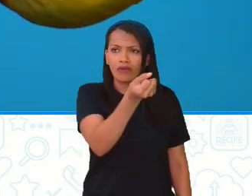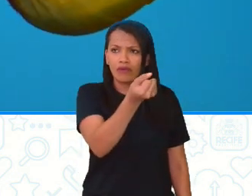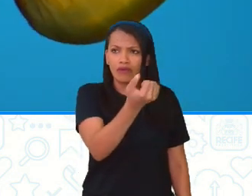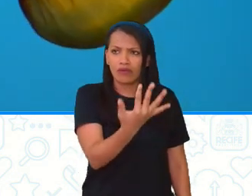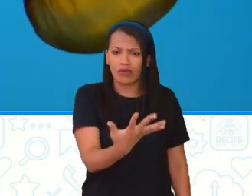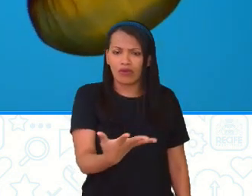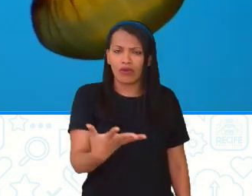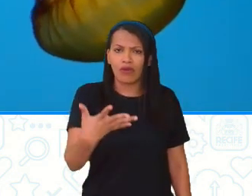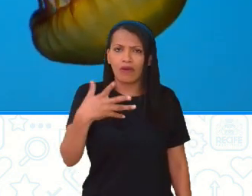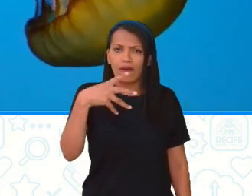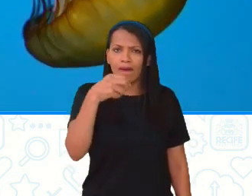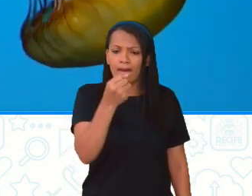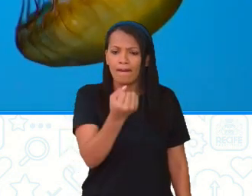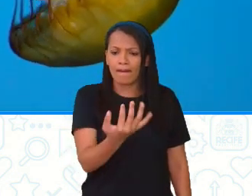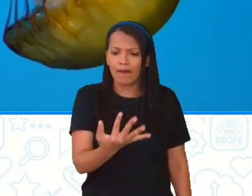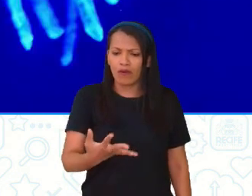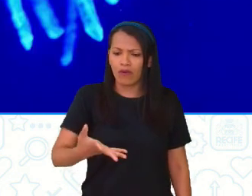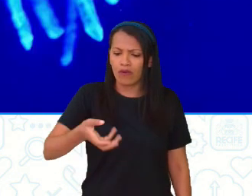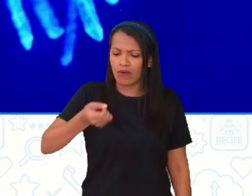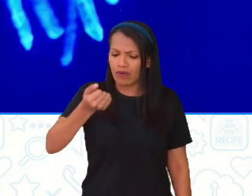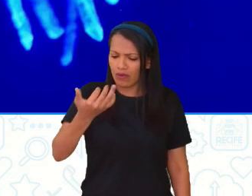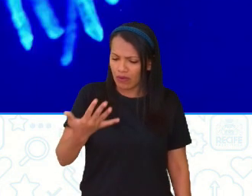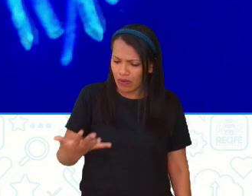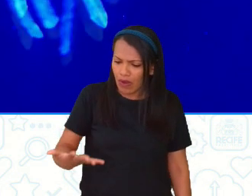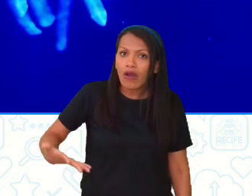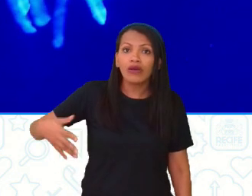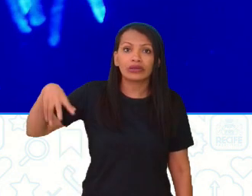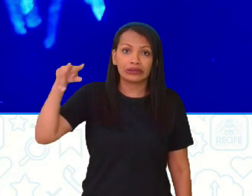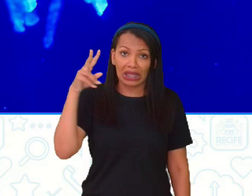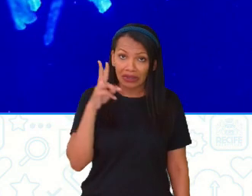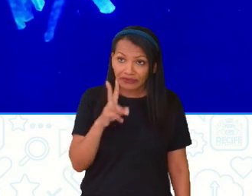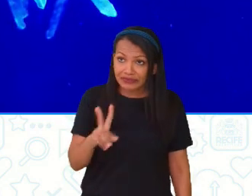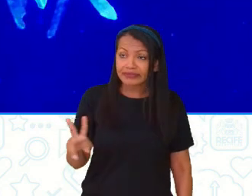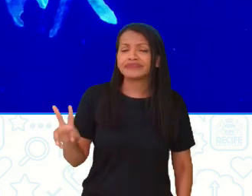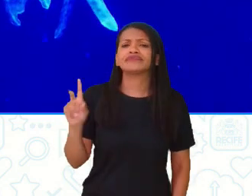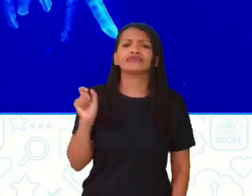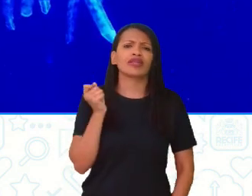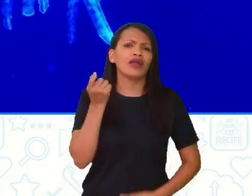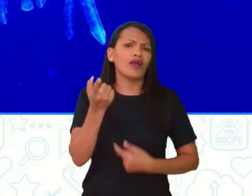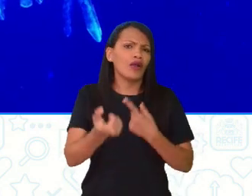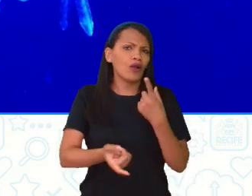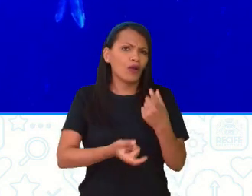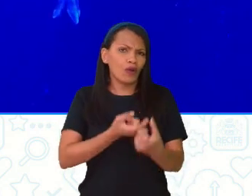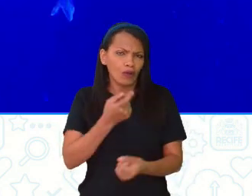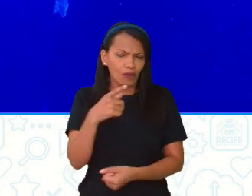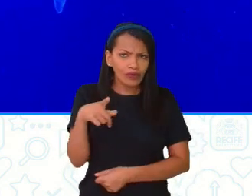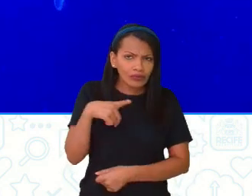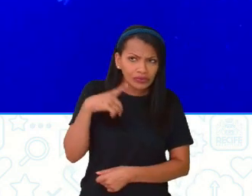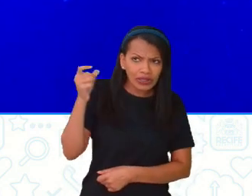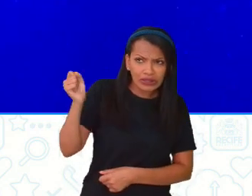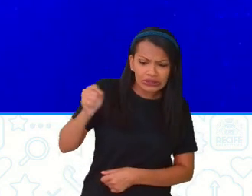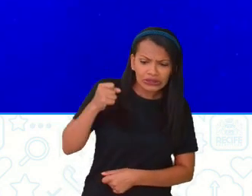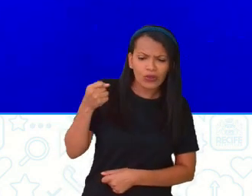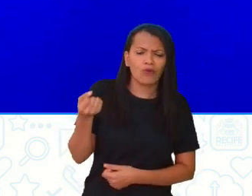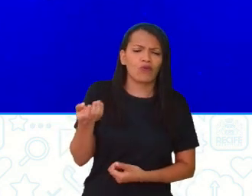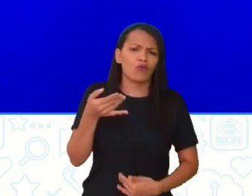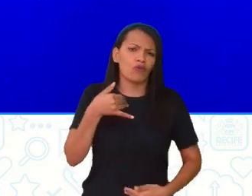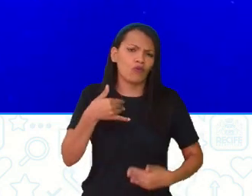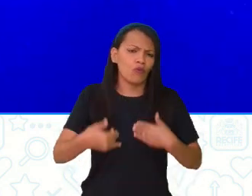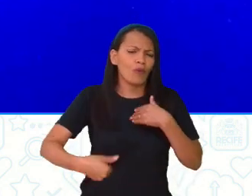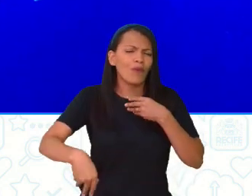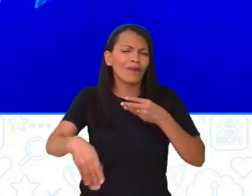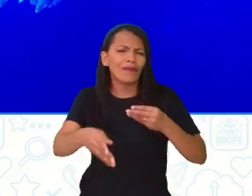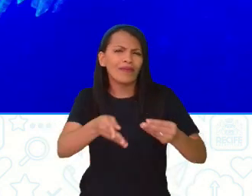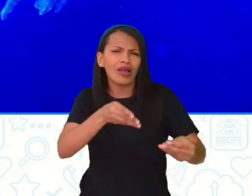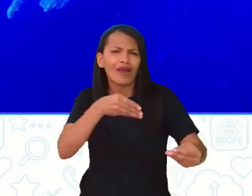ela pulsa quando ela está nadando, tá vendo? Então, algumas espécies possuem sim esse corpo mole, como a gente está observando